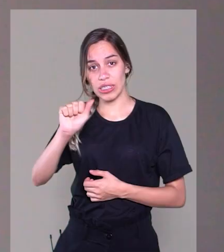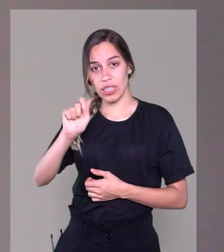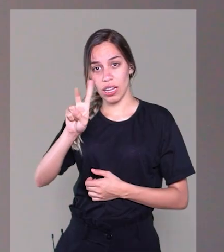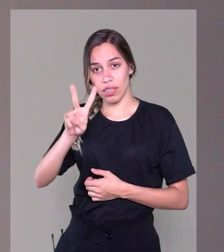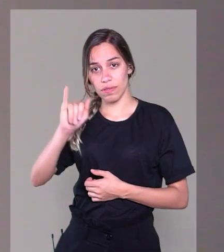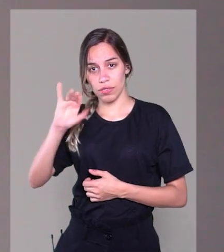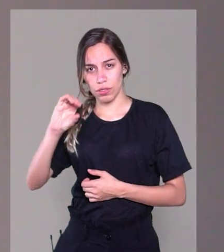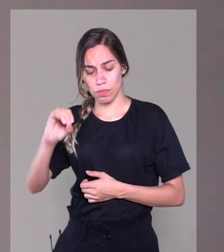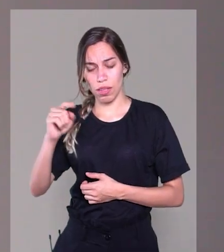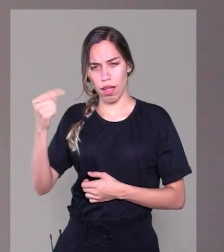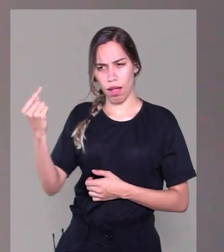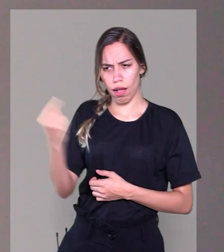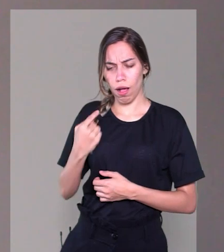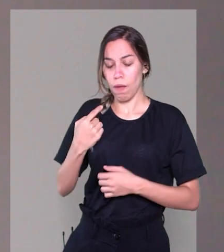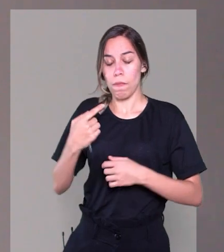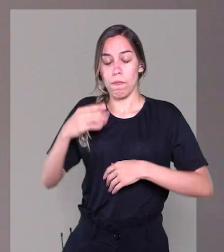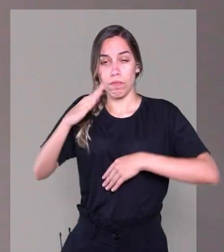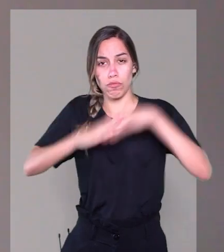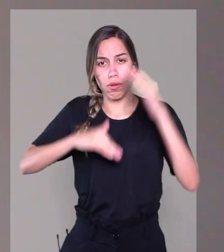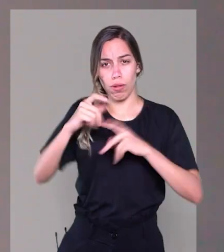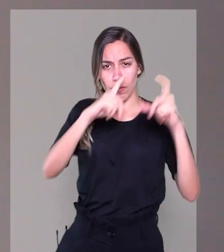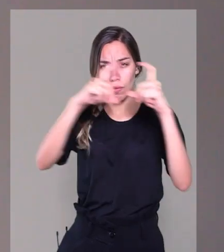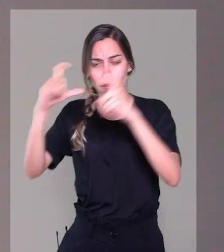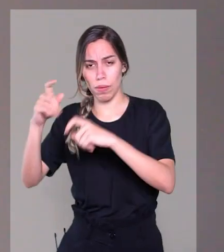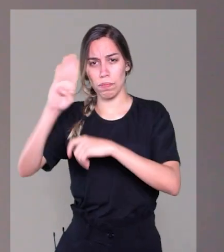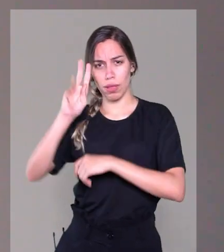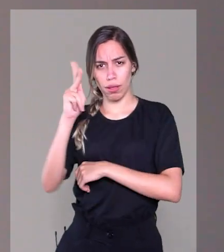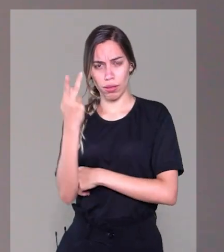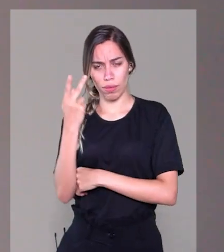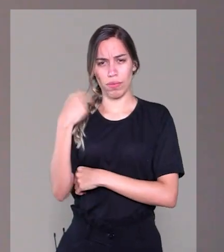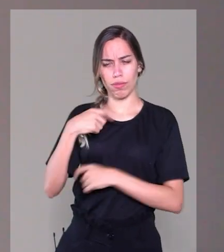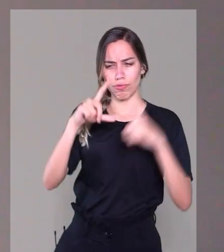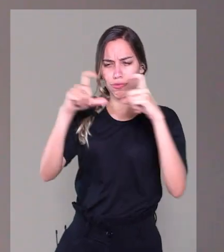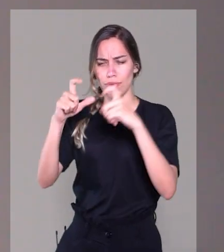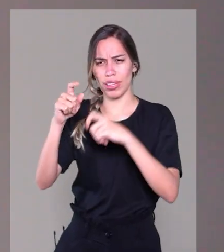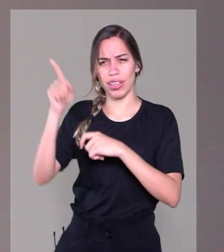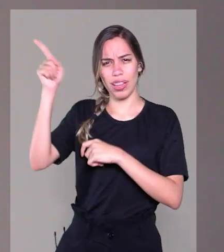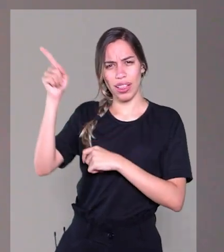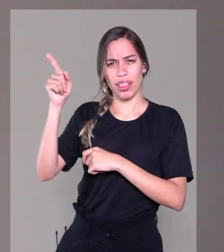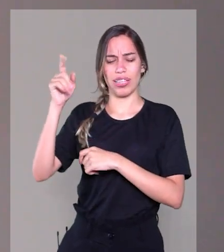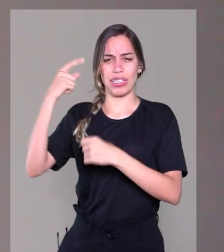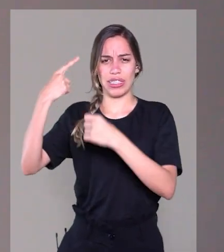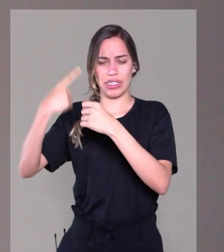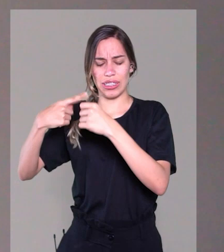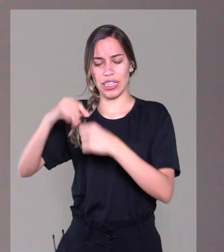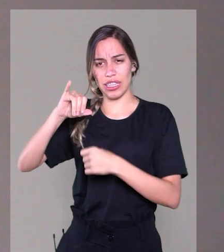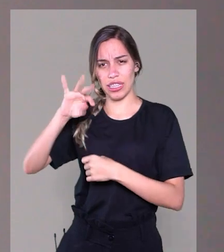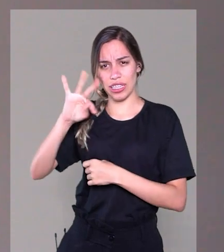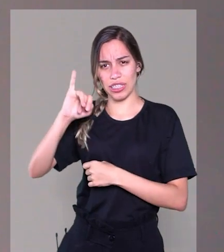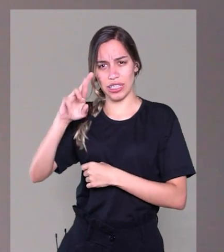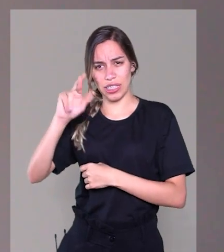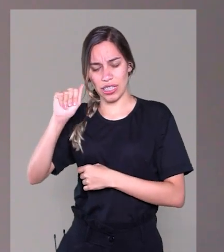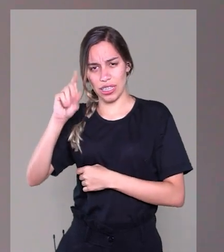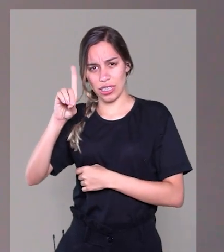apresentador convidado Eugênio Sávio está sentado em um palco com os convidados Adriano Fagundes e Pedro Drummond. Eugênio é